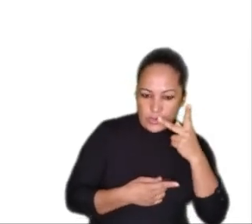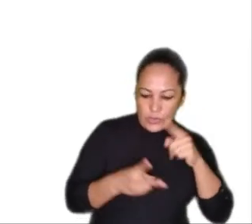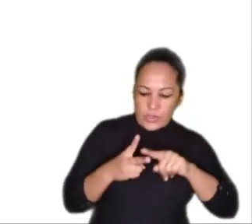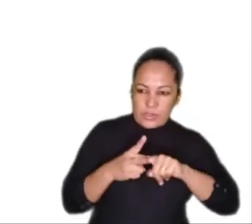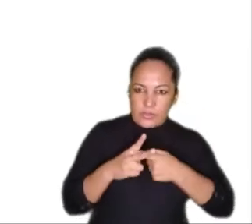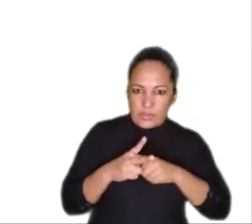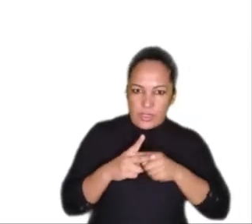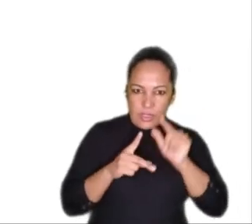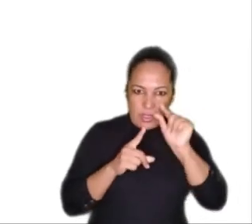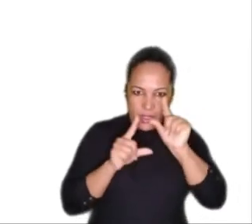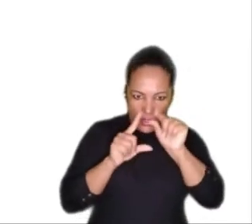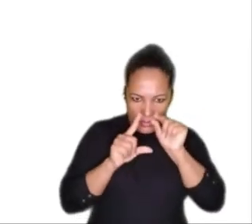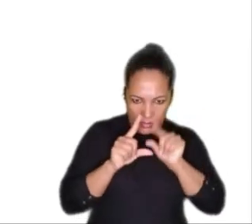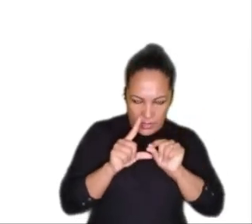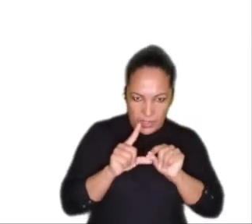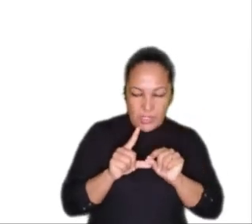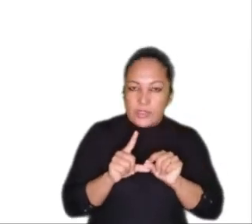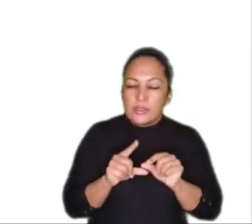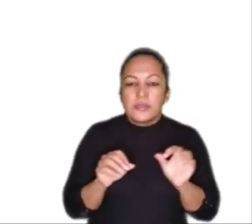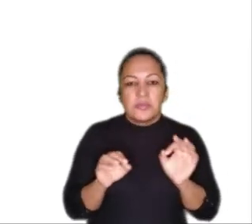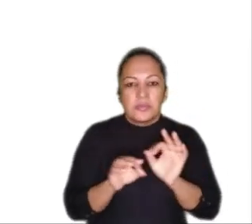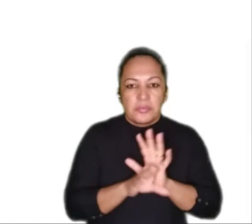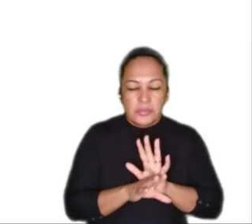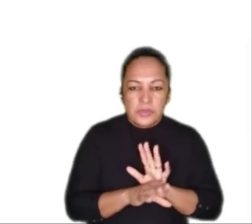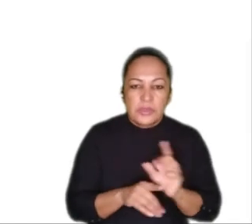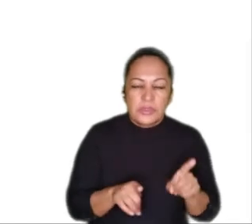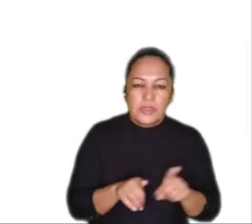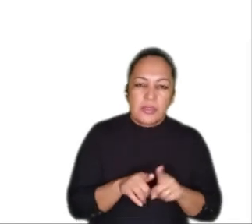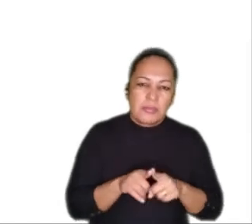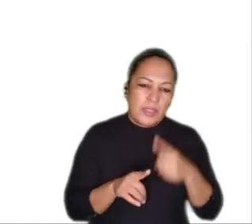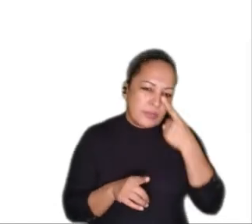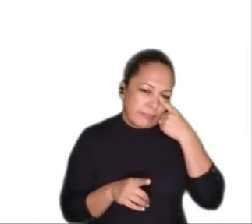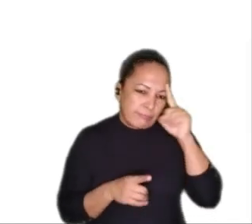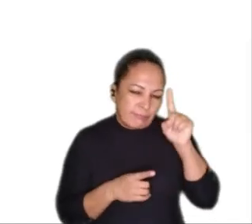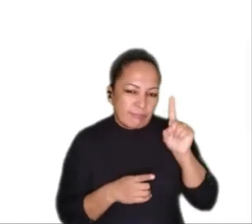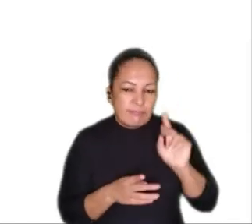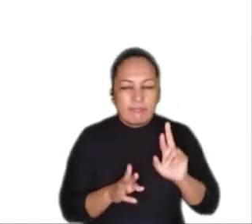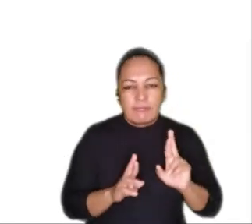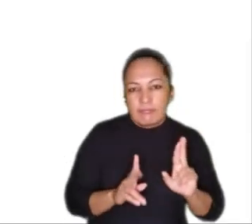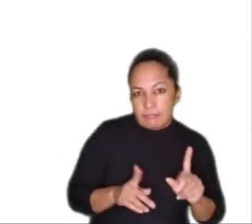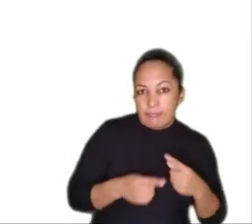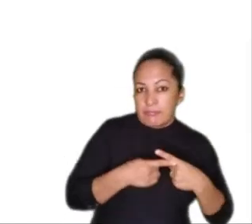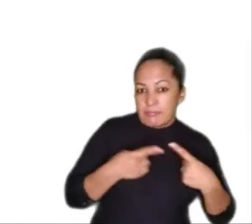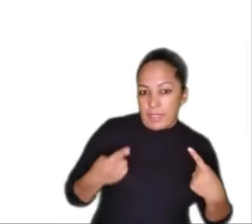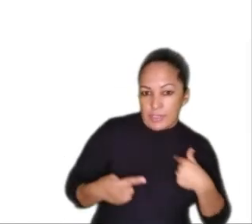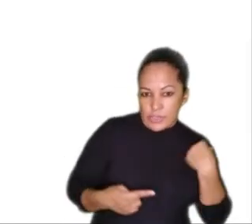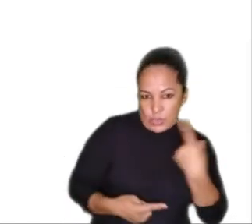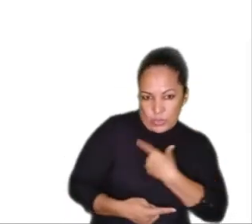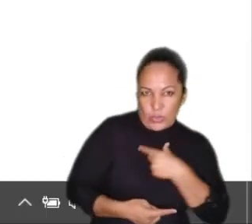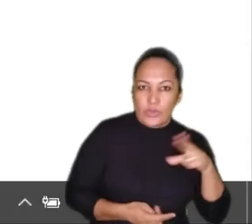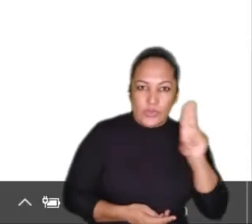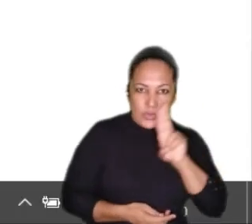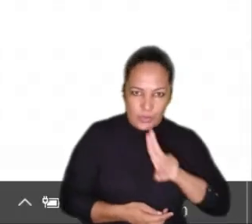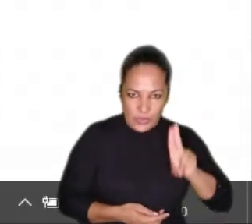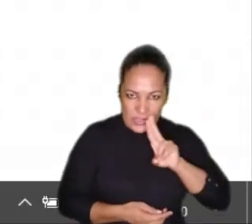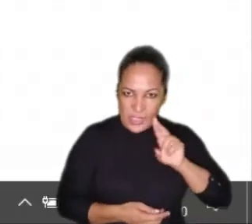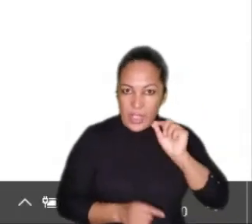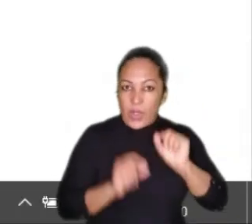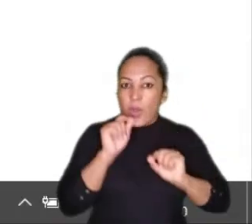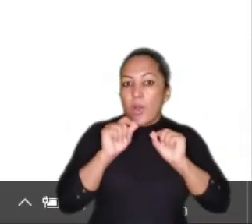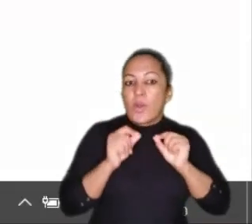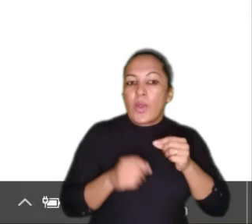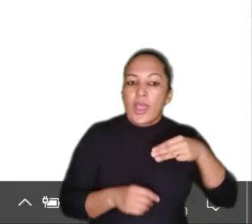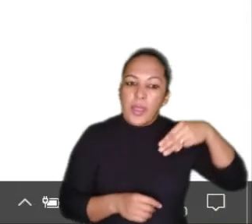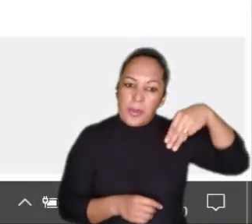ferramentas, vejam que é bem parecida, né? Funcionam na mesma ideia, tá? Mas o que a gente vai usar